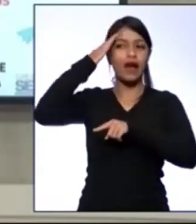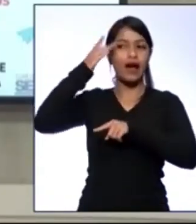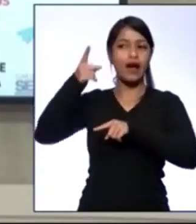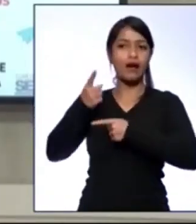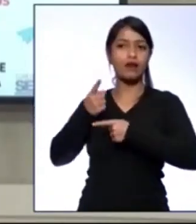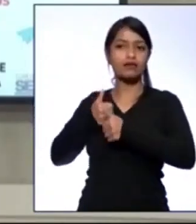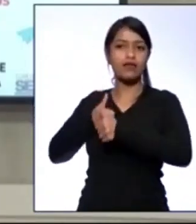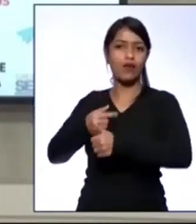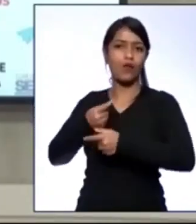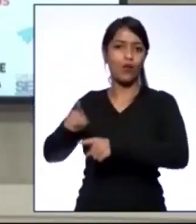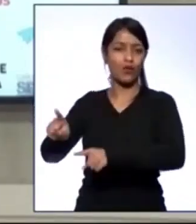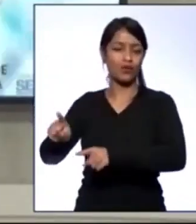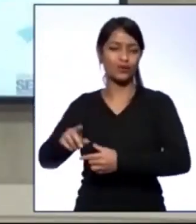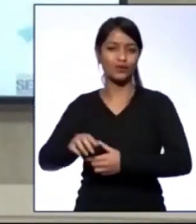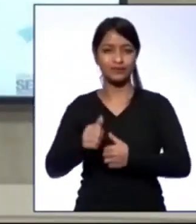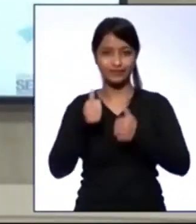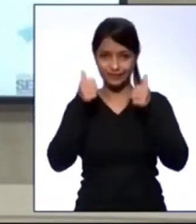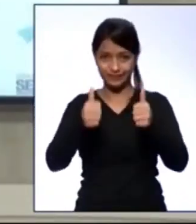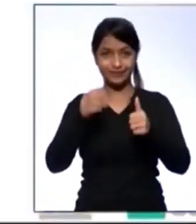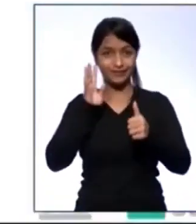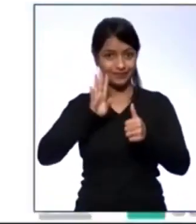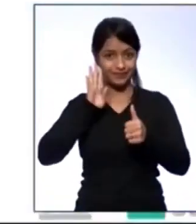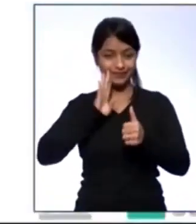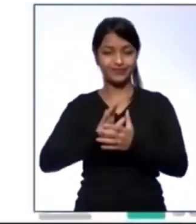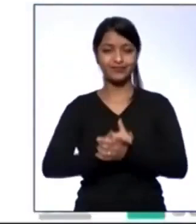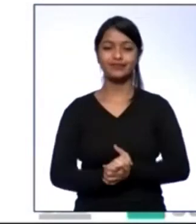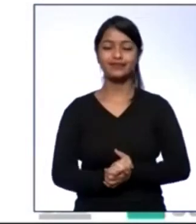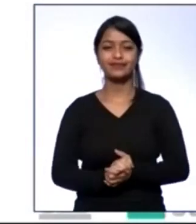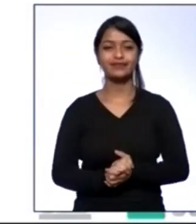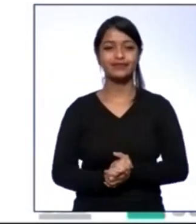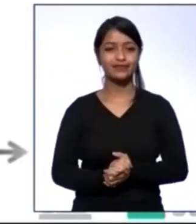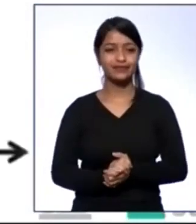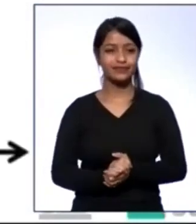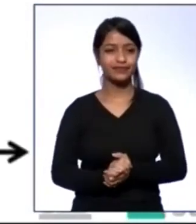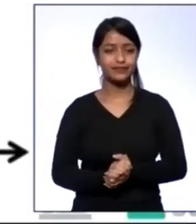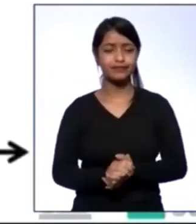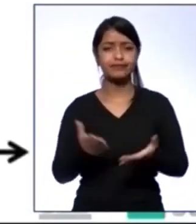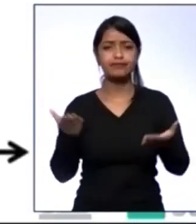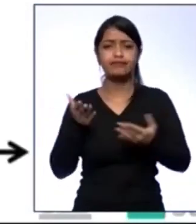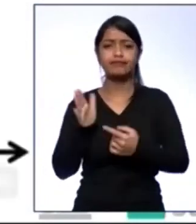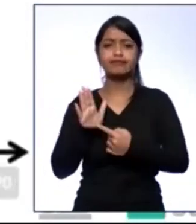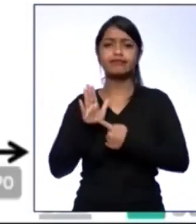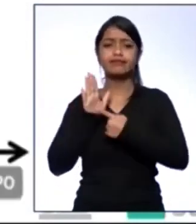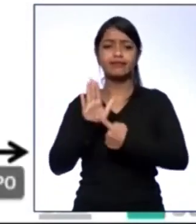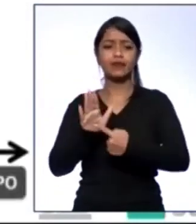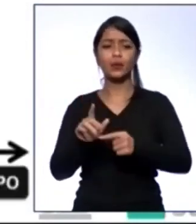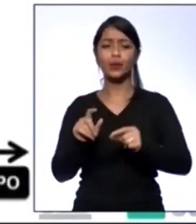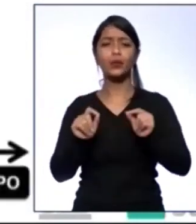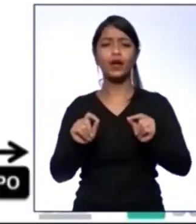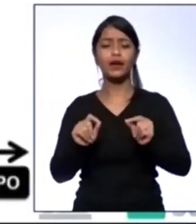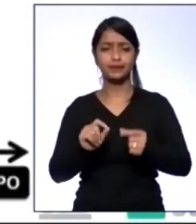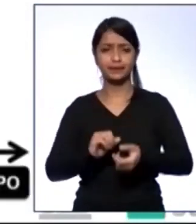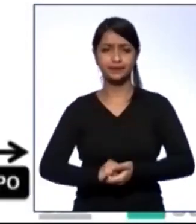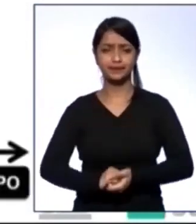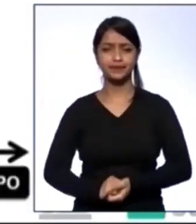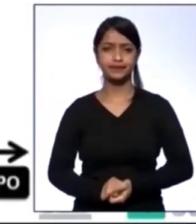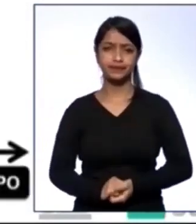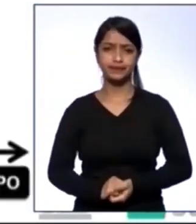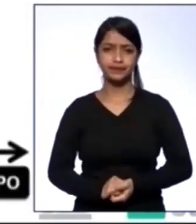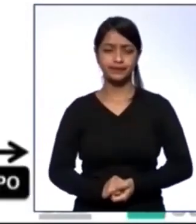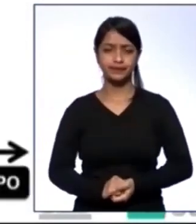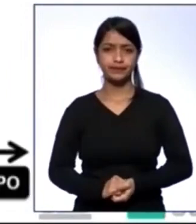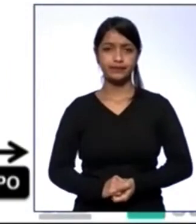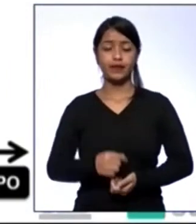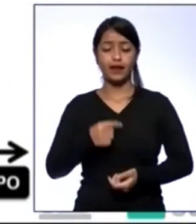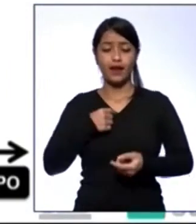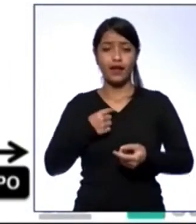Legal? Pois bem, vou mostrar para vocês aqui como que se dá a percepção da formação